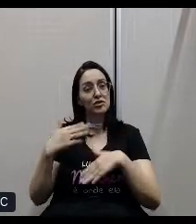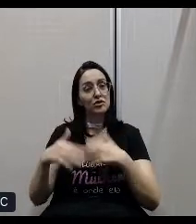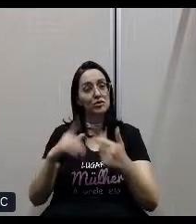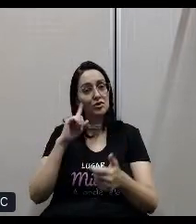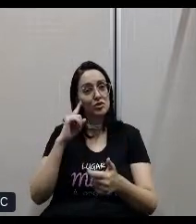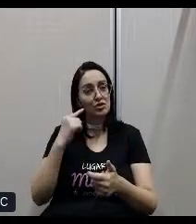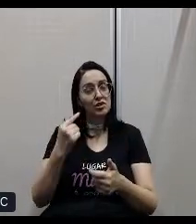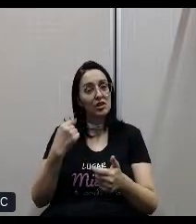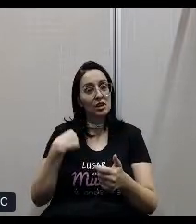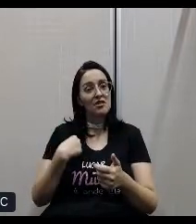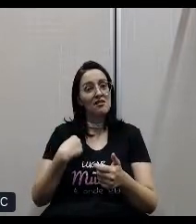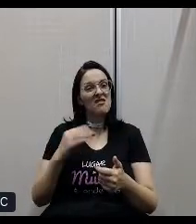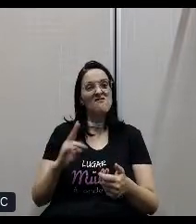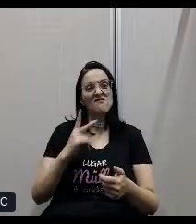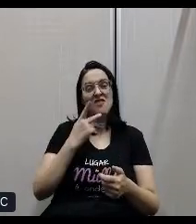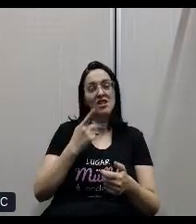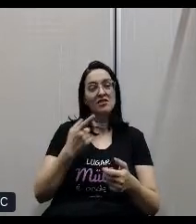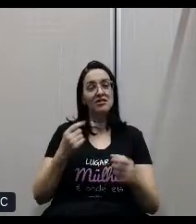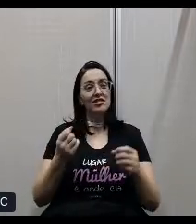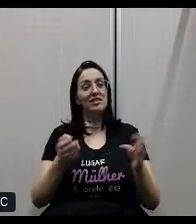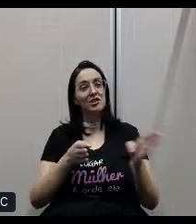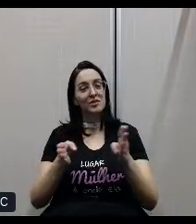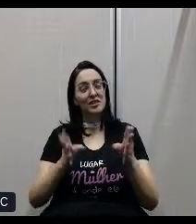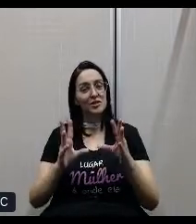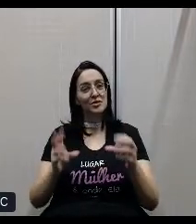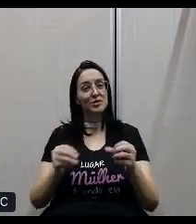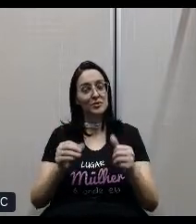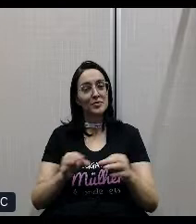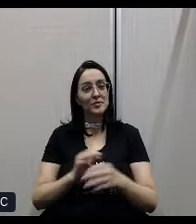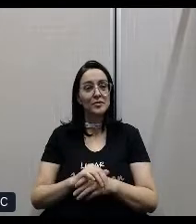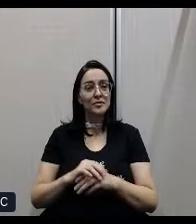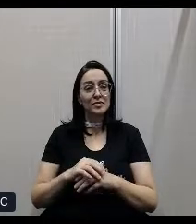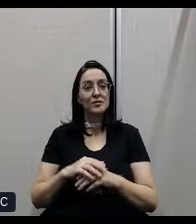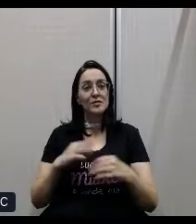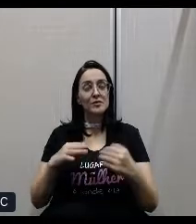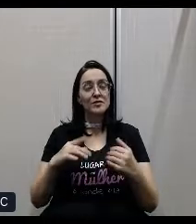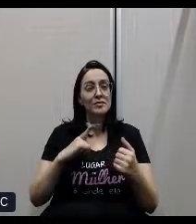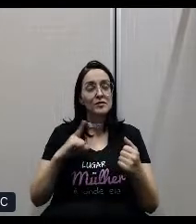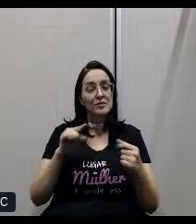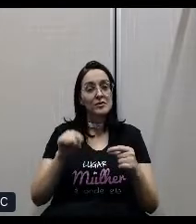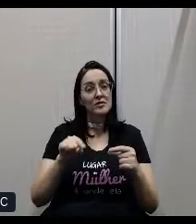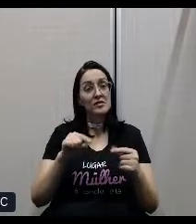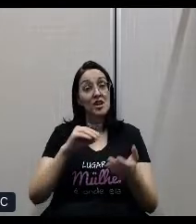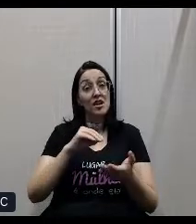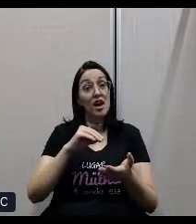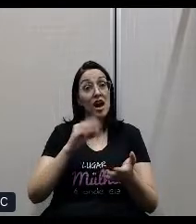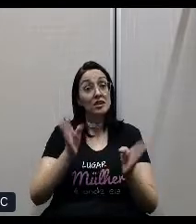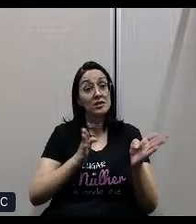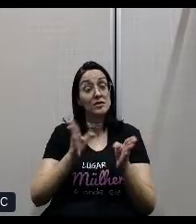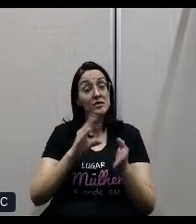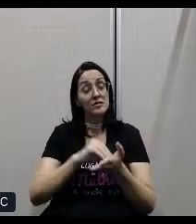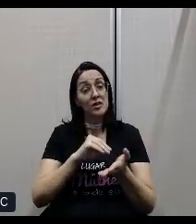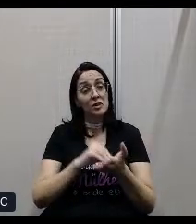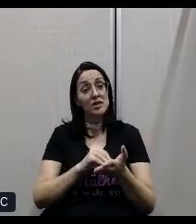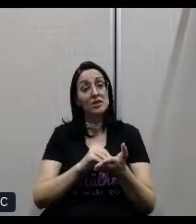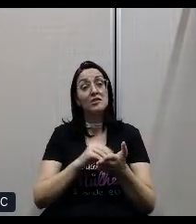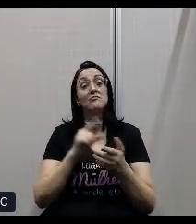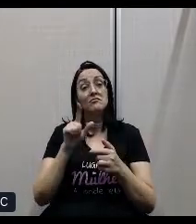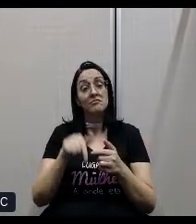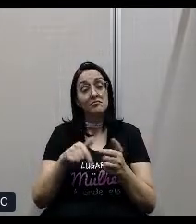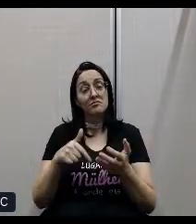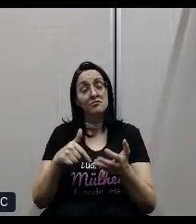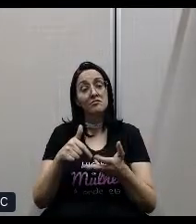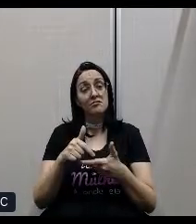sobre acessibilidade, a gente quer partilhar esse conteúdo. Então, alguns casos, né, de falta de acessibilidade, segundo o relatório do Digital